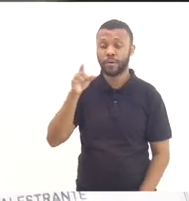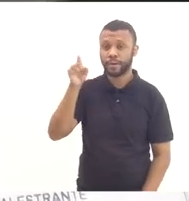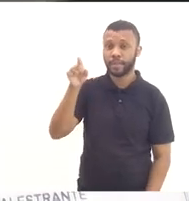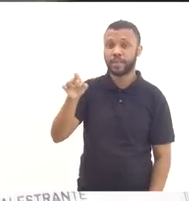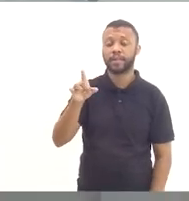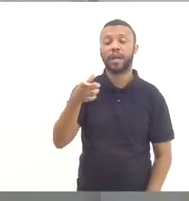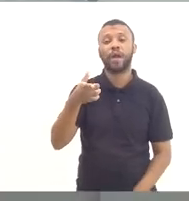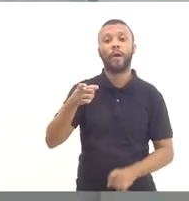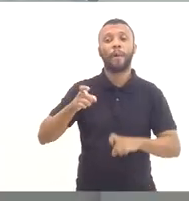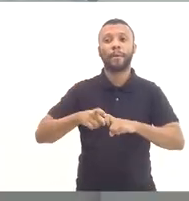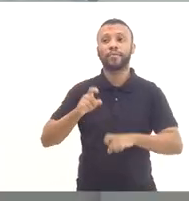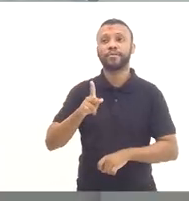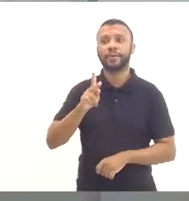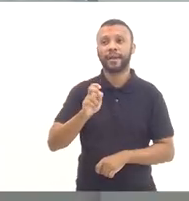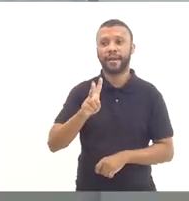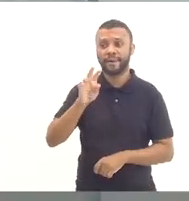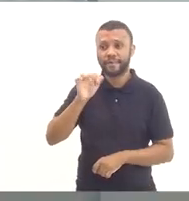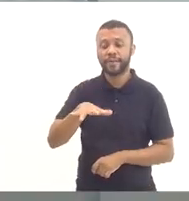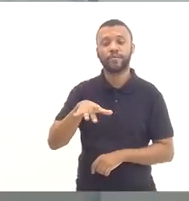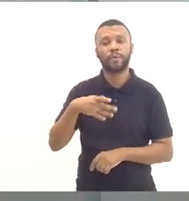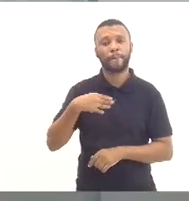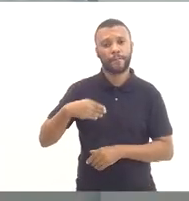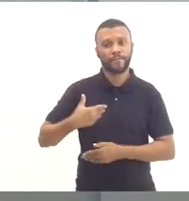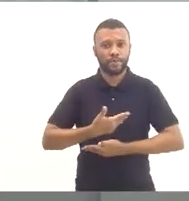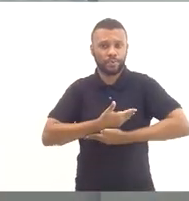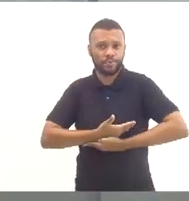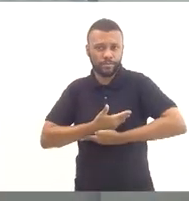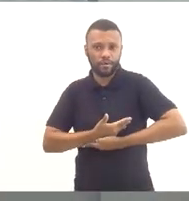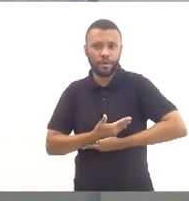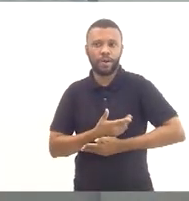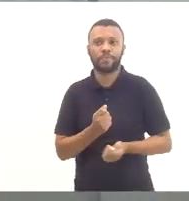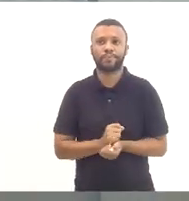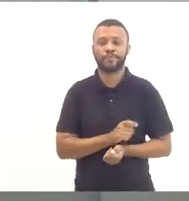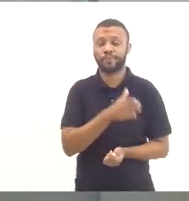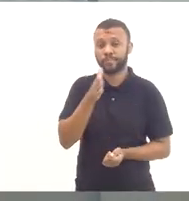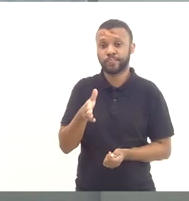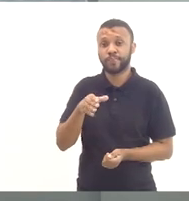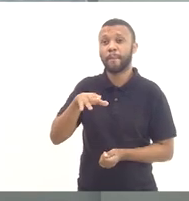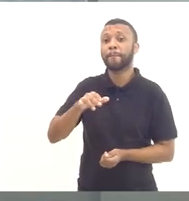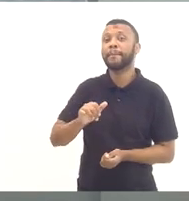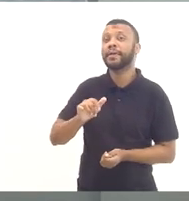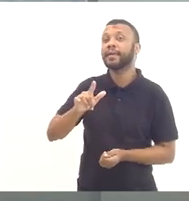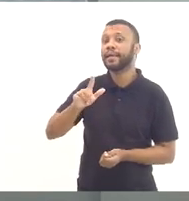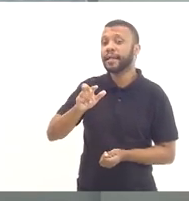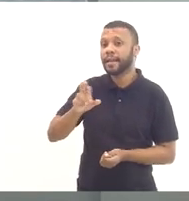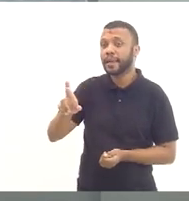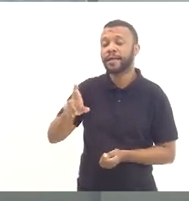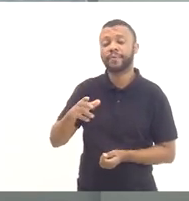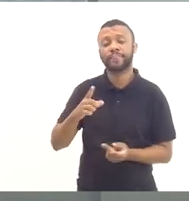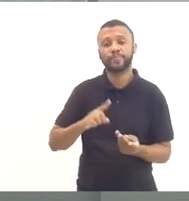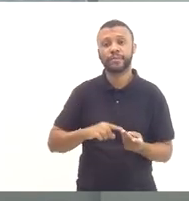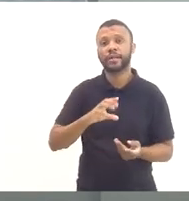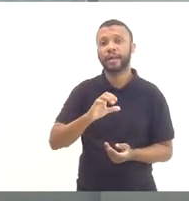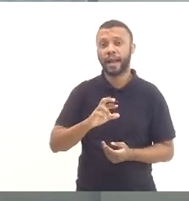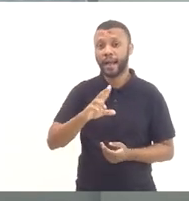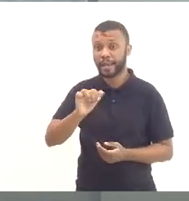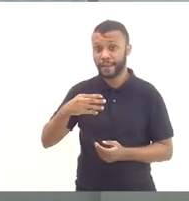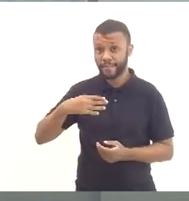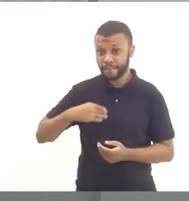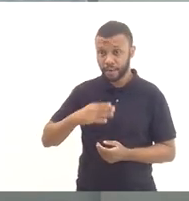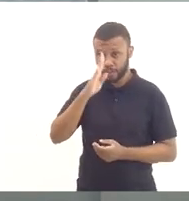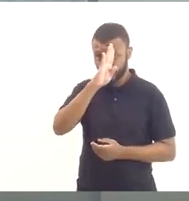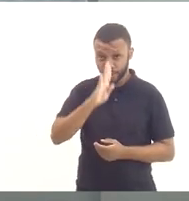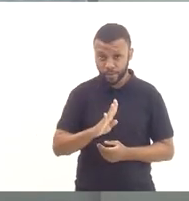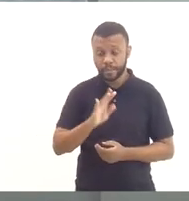doutor Kevin ali com meu filho no colo do lado ali é o doutor Miller Carla que é uma filha de brasileira